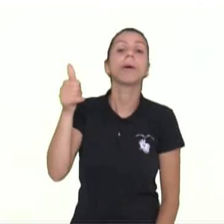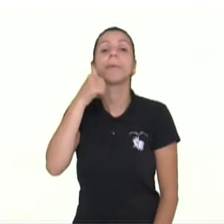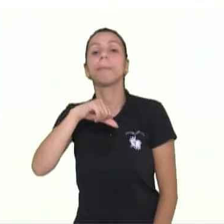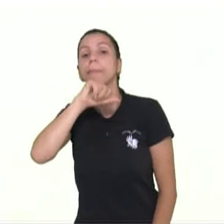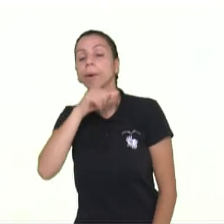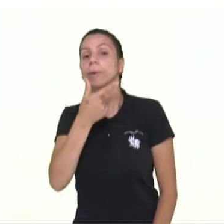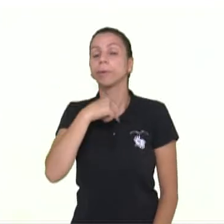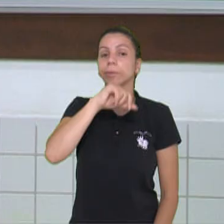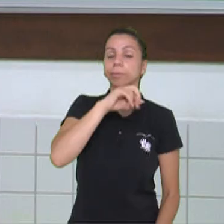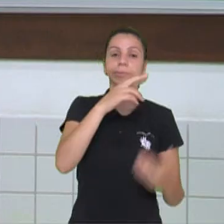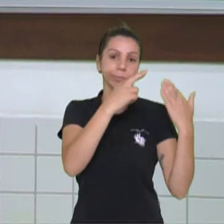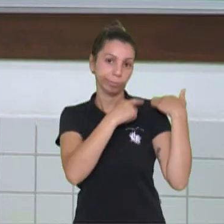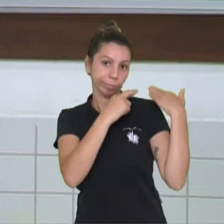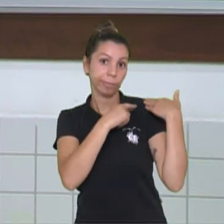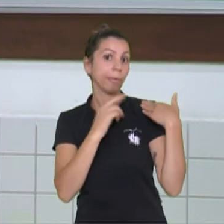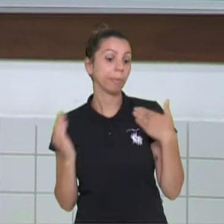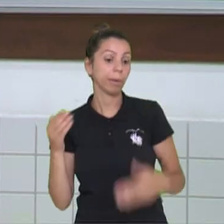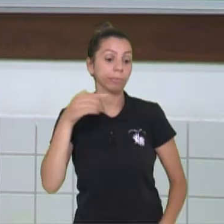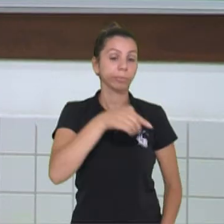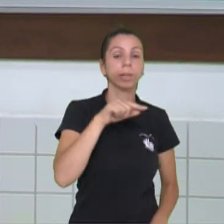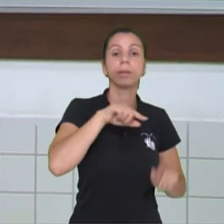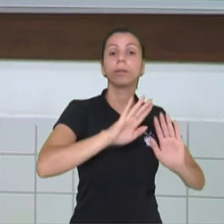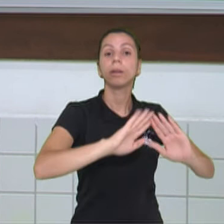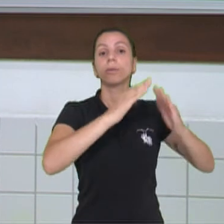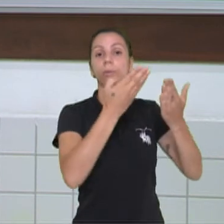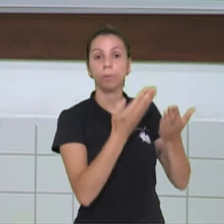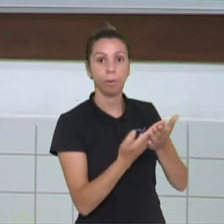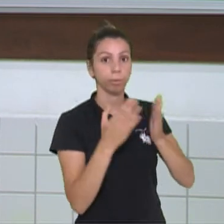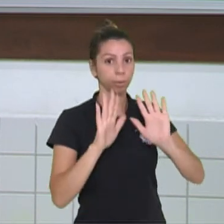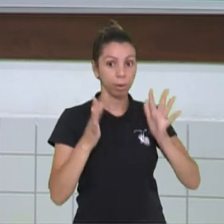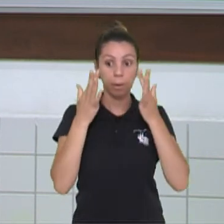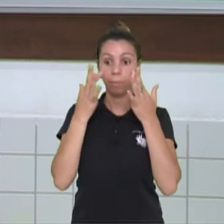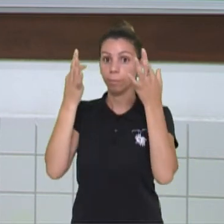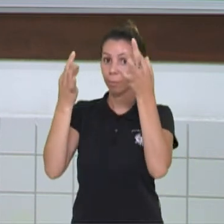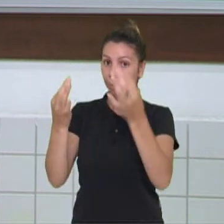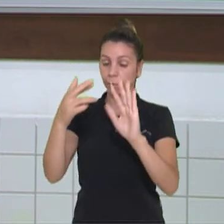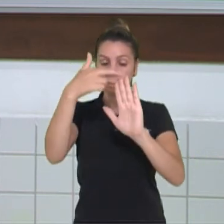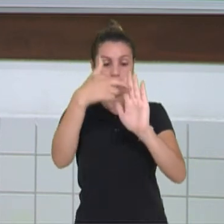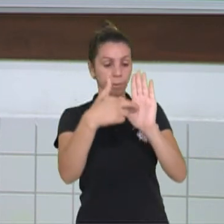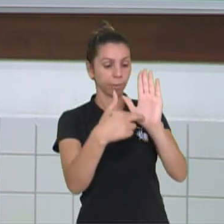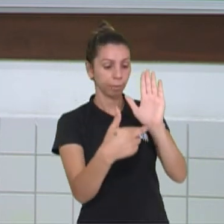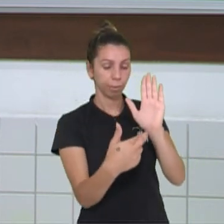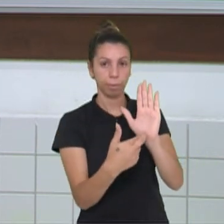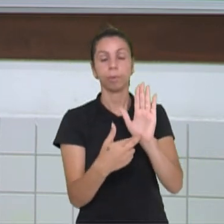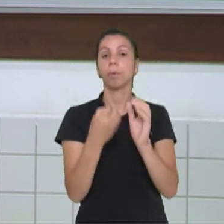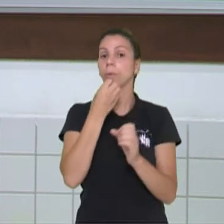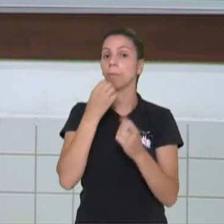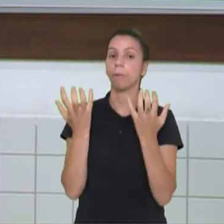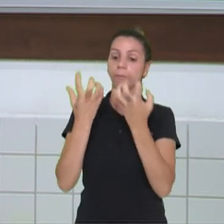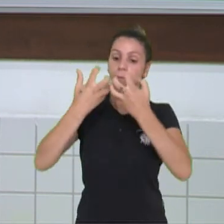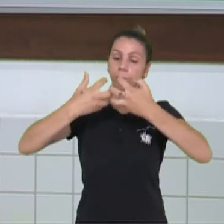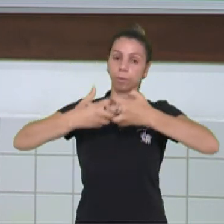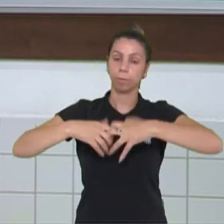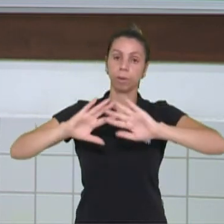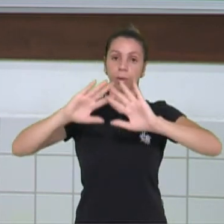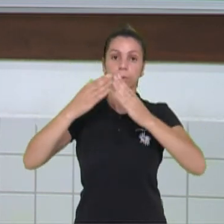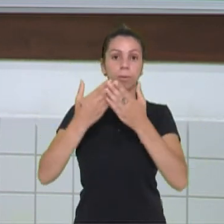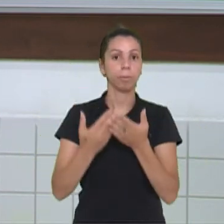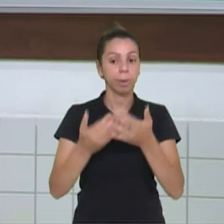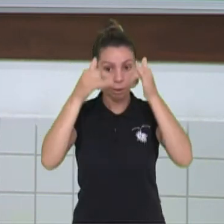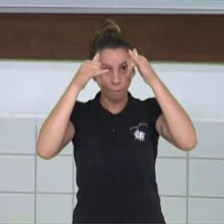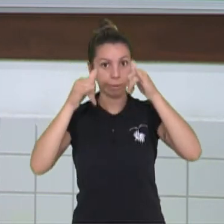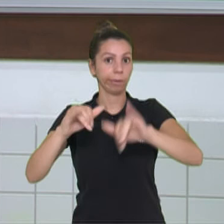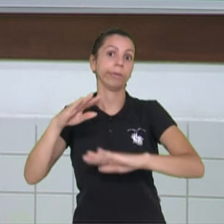seus responsáveis para a escola. É muito importante que você preste atenção nas regras do bom funcionamento da escola para que você evite esse tipo